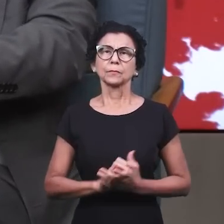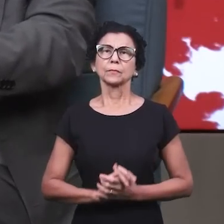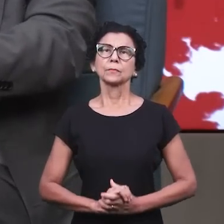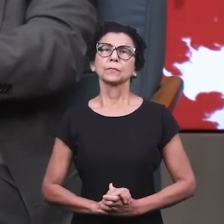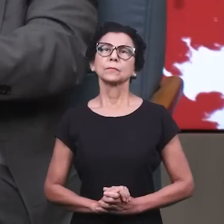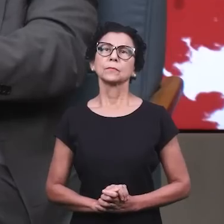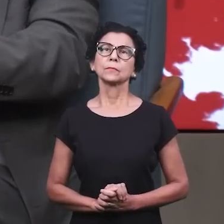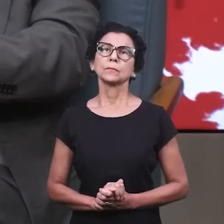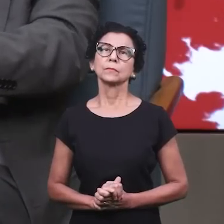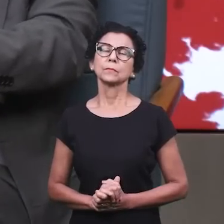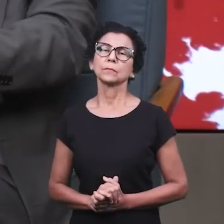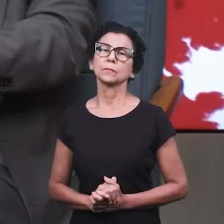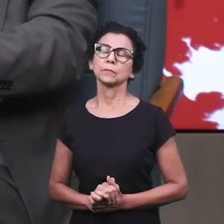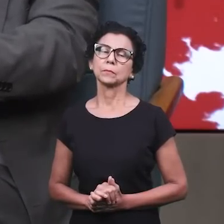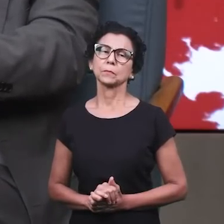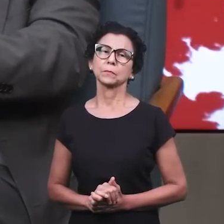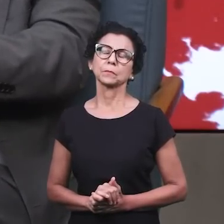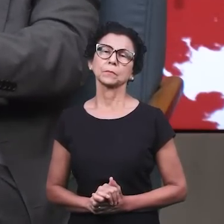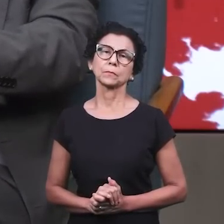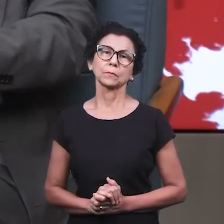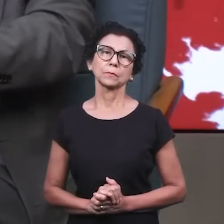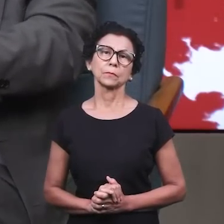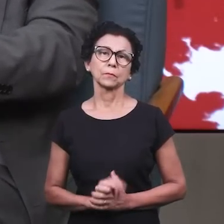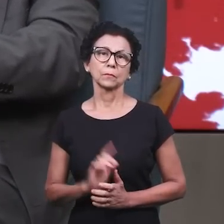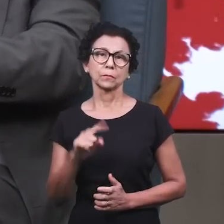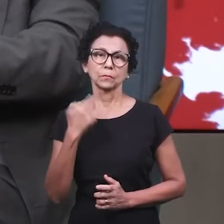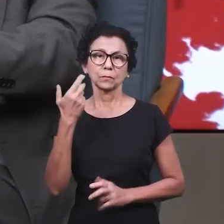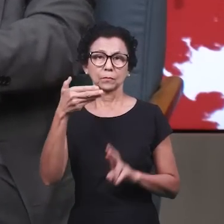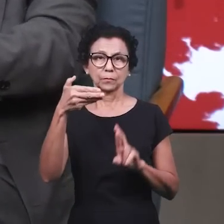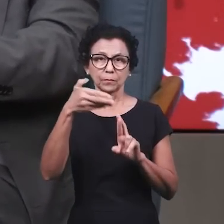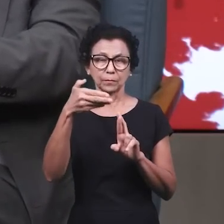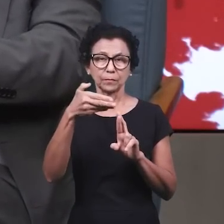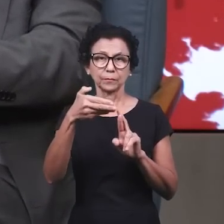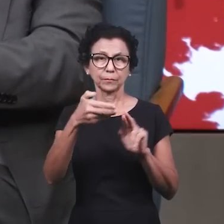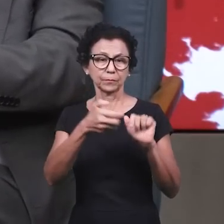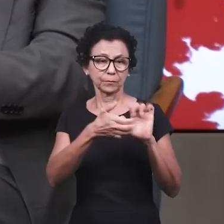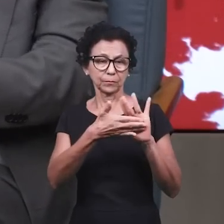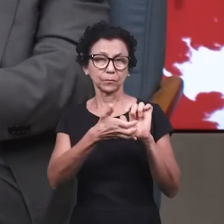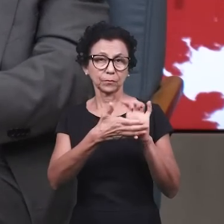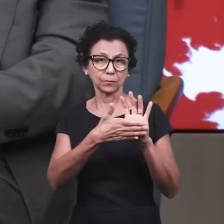Porque o louvor que nós estamos falando,